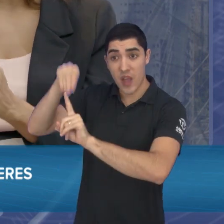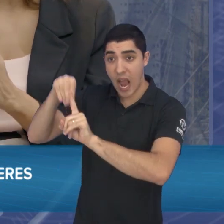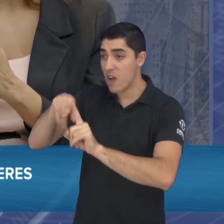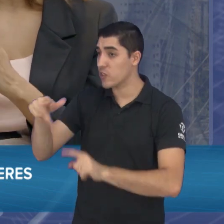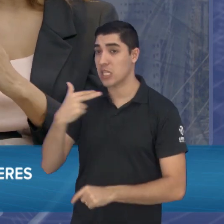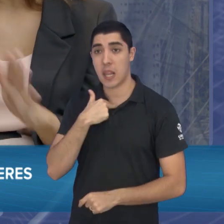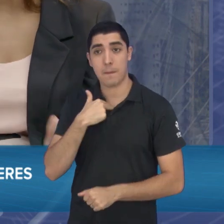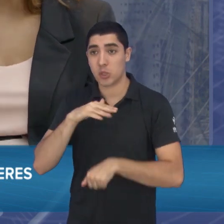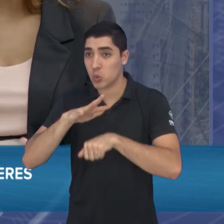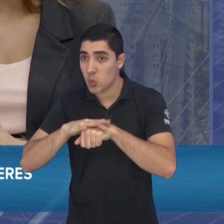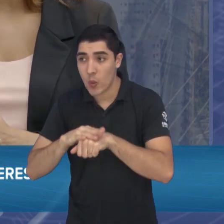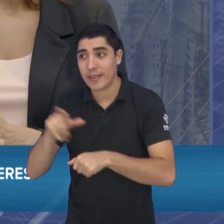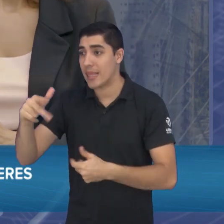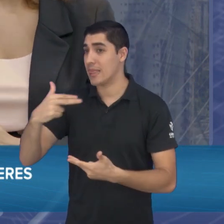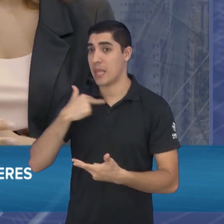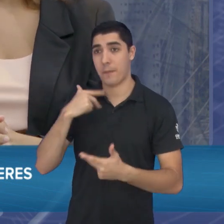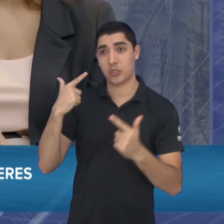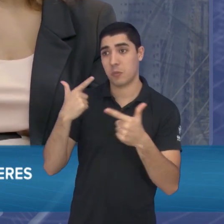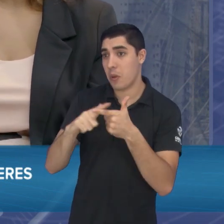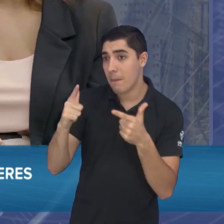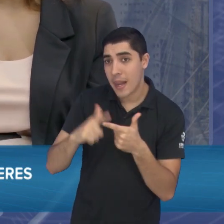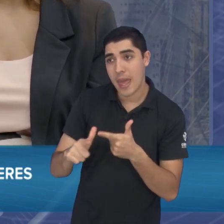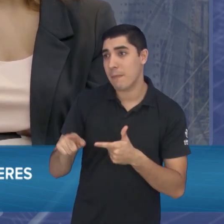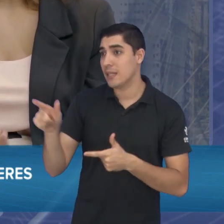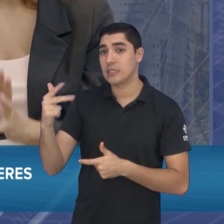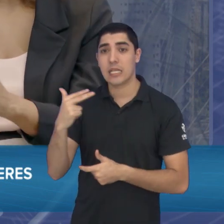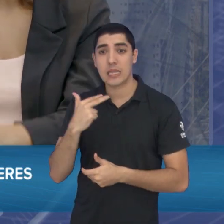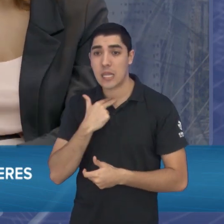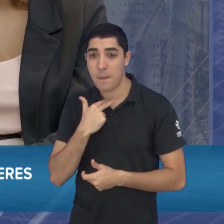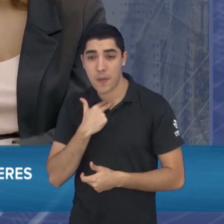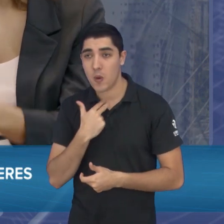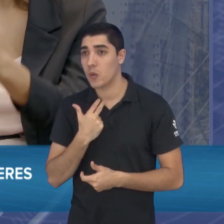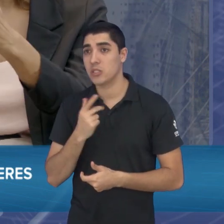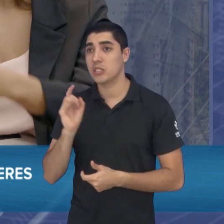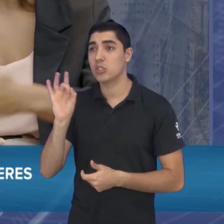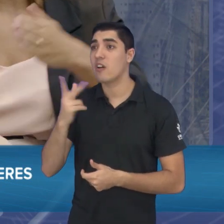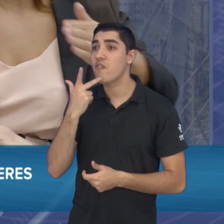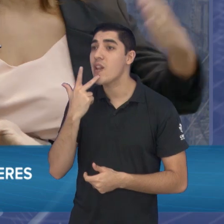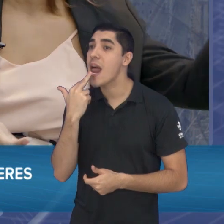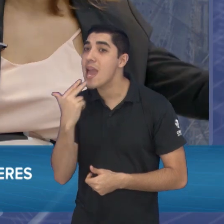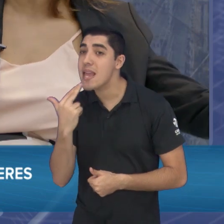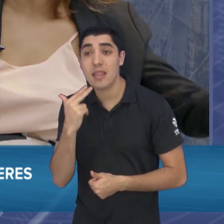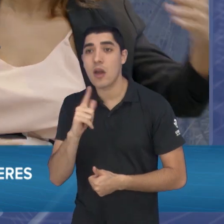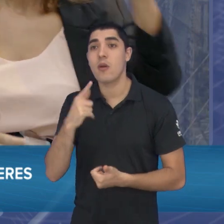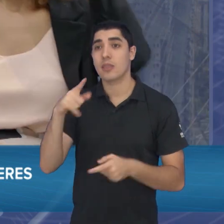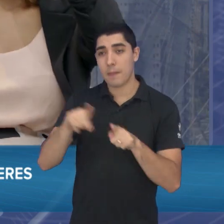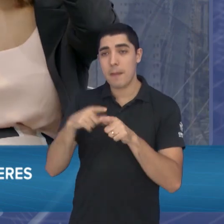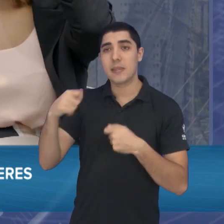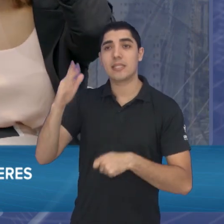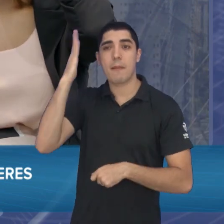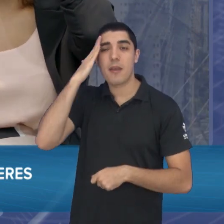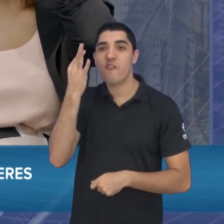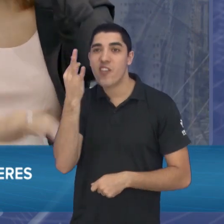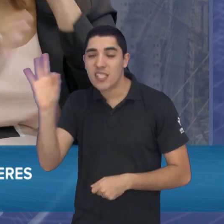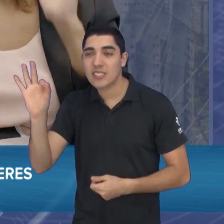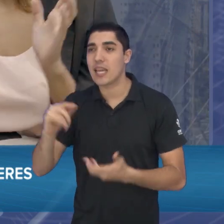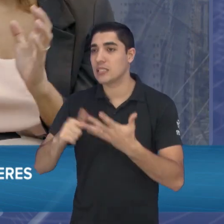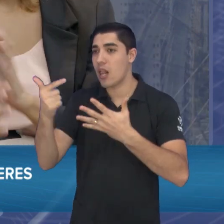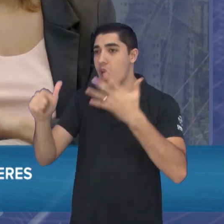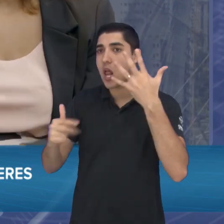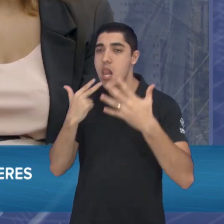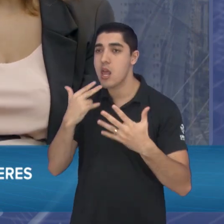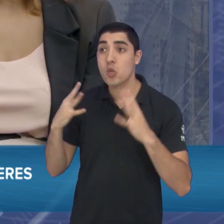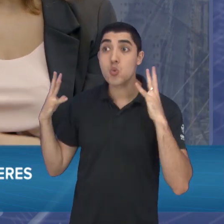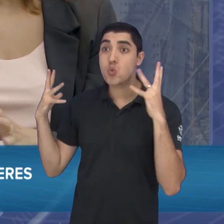ninguém pode ter dificuldade, não é? Você não precisa mais só falar inglês, tem que falar inglês, francês, mandarim. Tudo, ser perfeito, né? Tudo. Uma perfeição